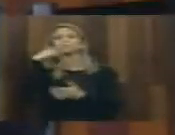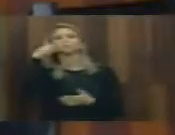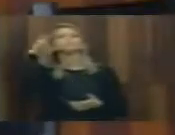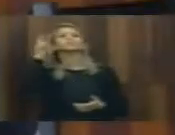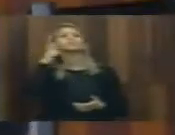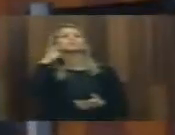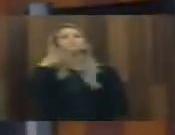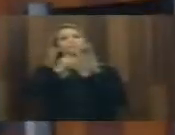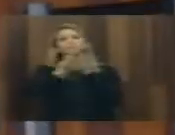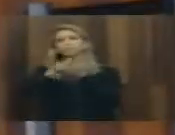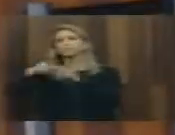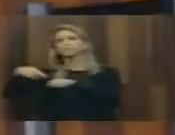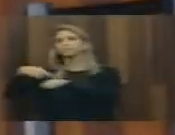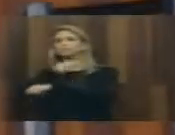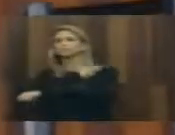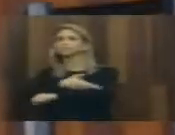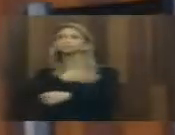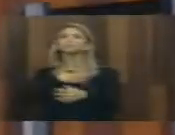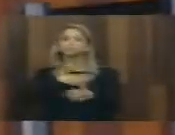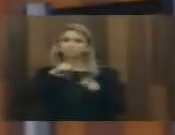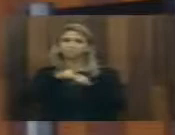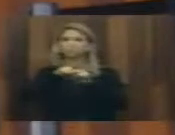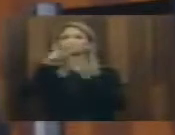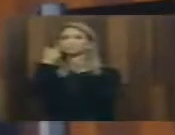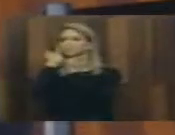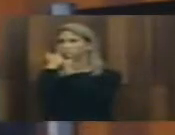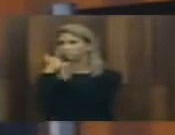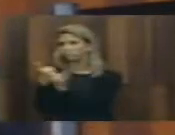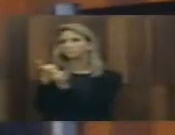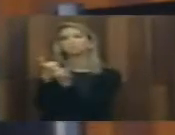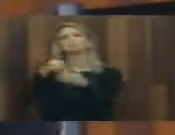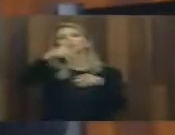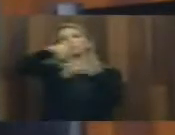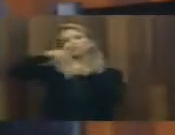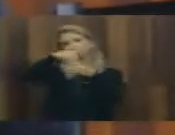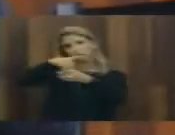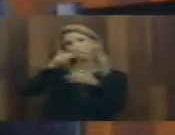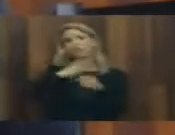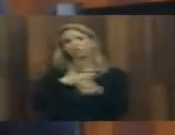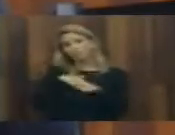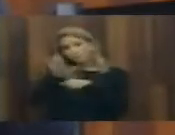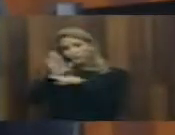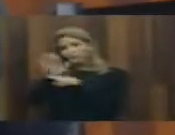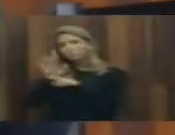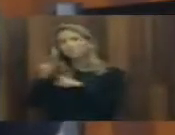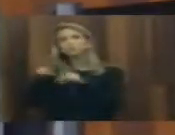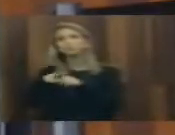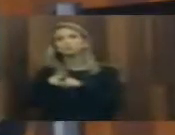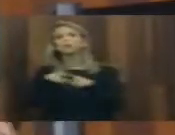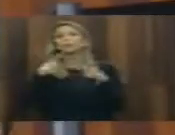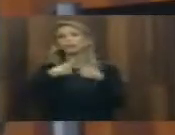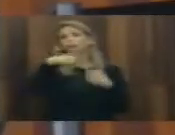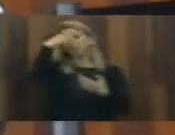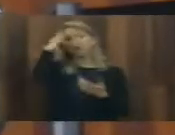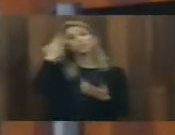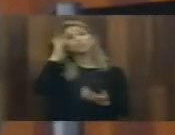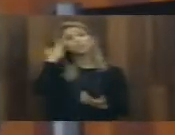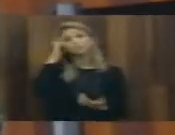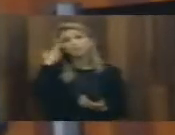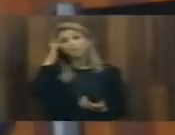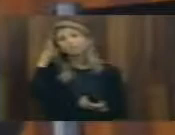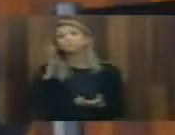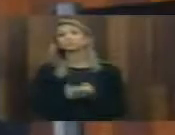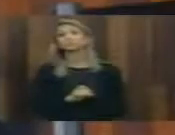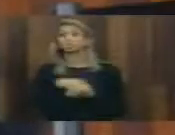antes da sessão. Eu vou acompanhar a votação com o vereador Rafael, porque eu também entendo que